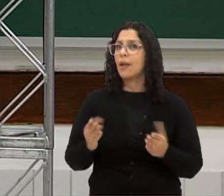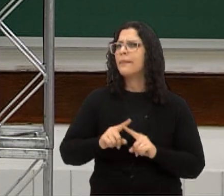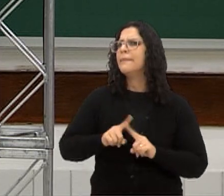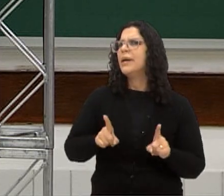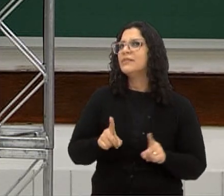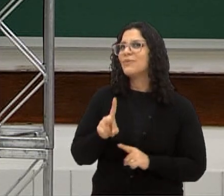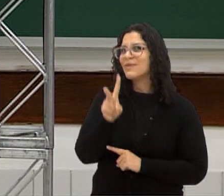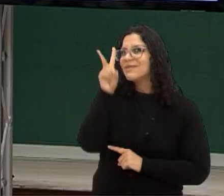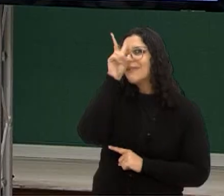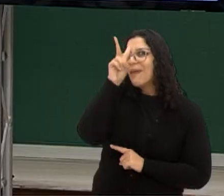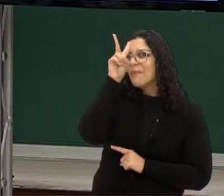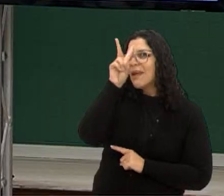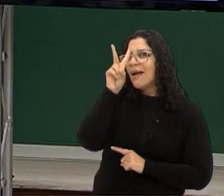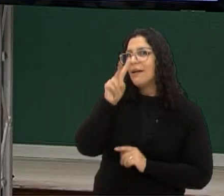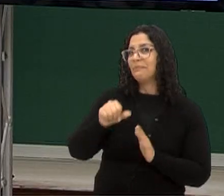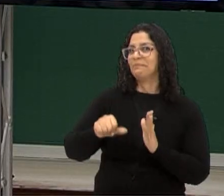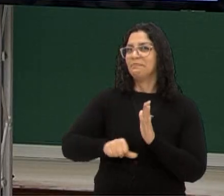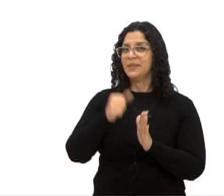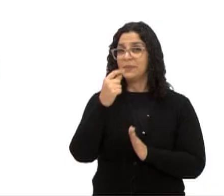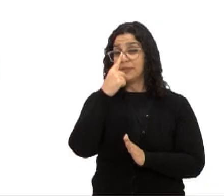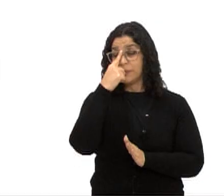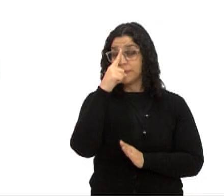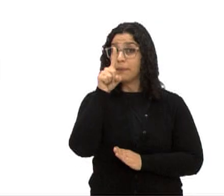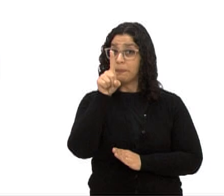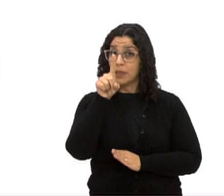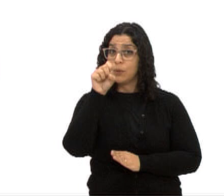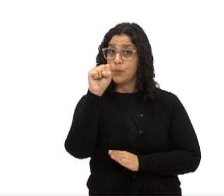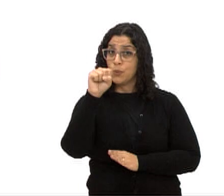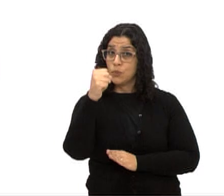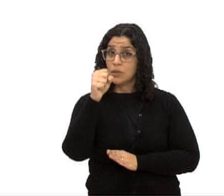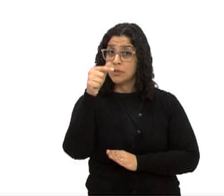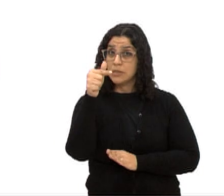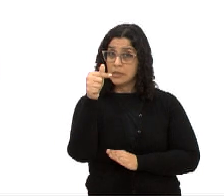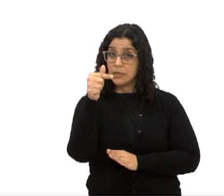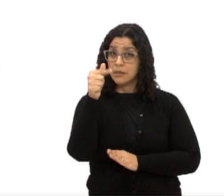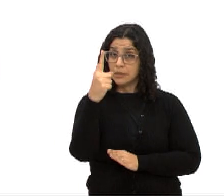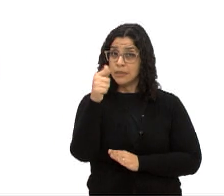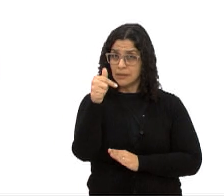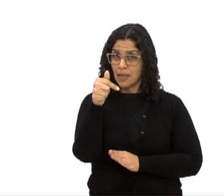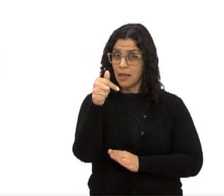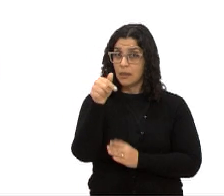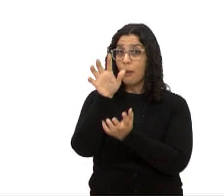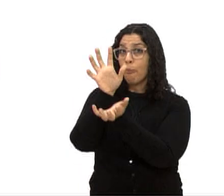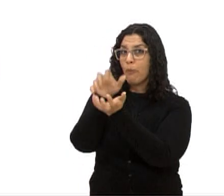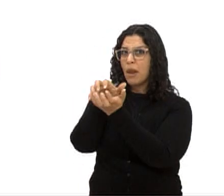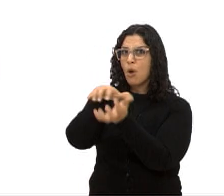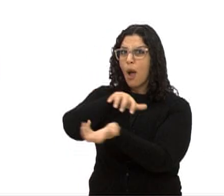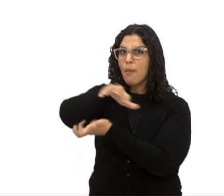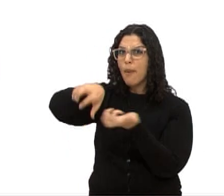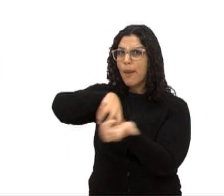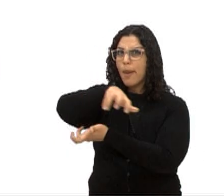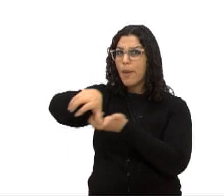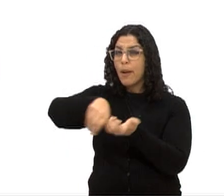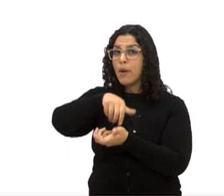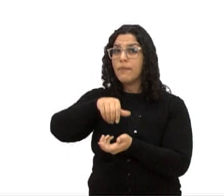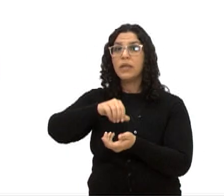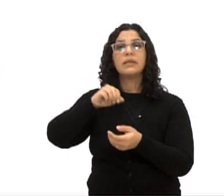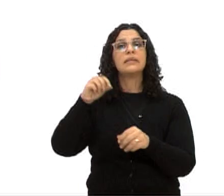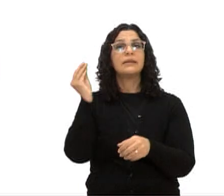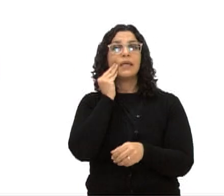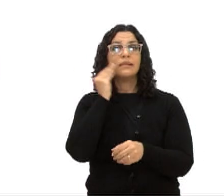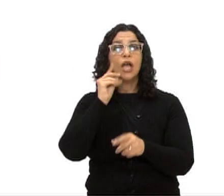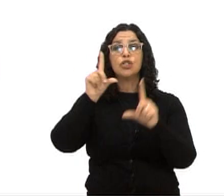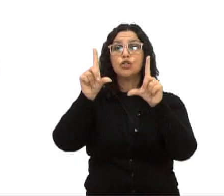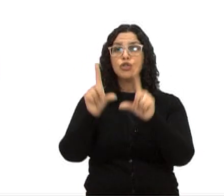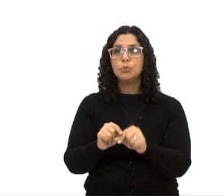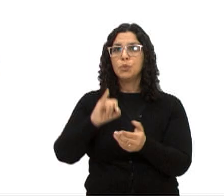Mas vamos relembrar primeiro. Em 1817, Pernambuco iniciou uma revolução com o objetivo de diminuir impostos,